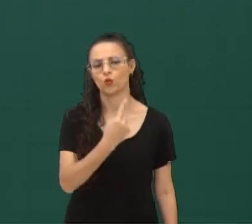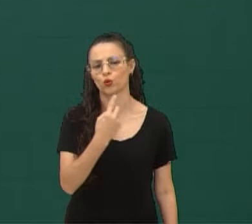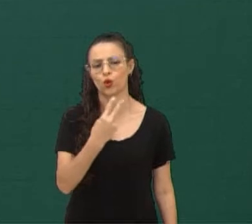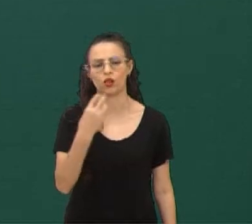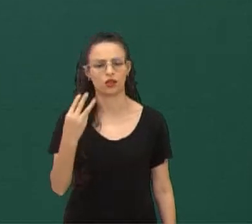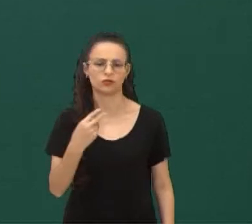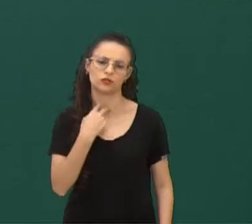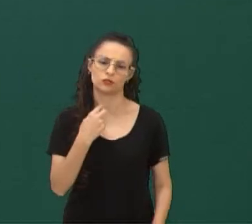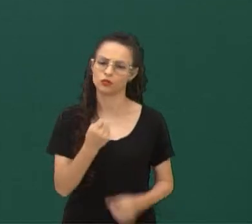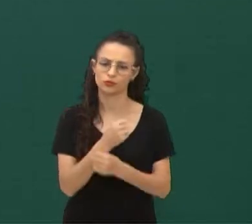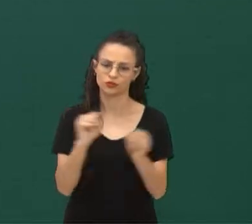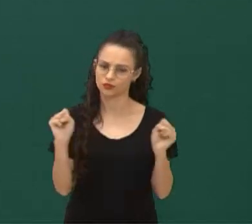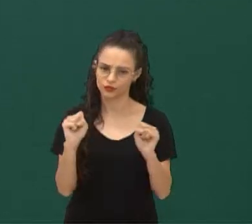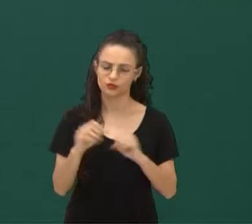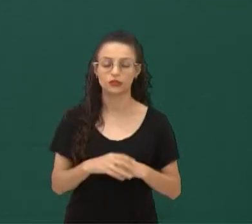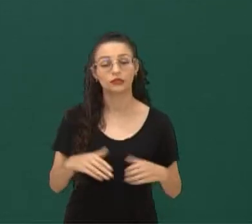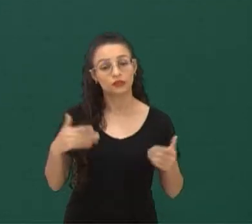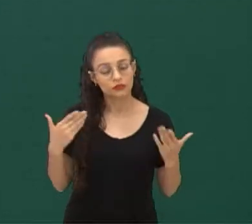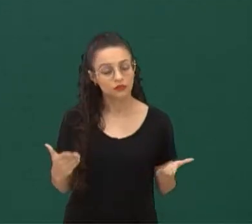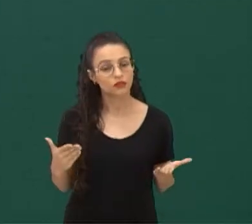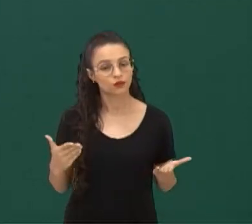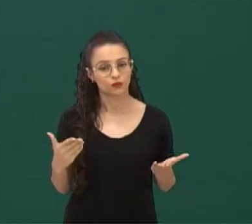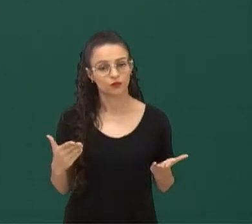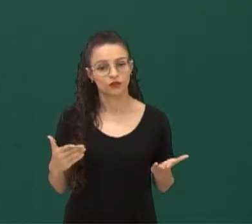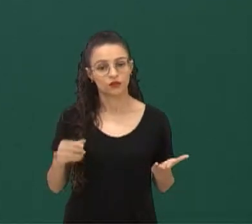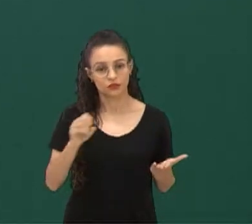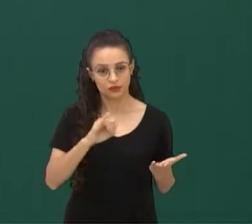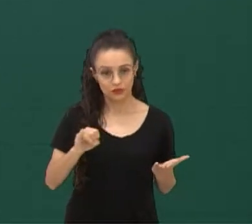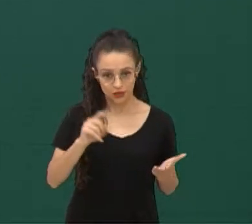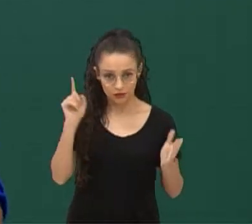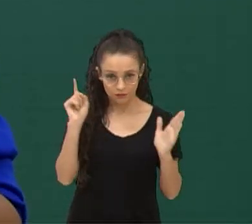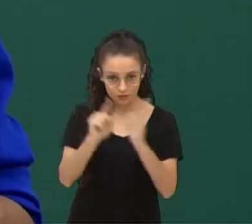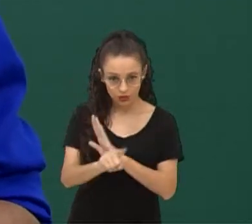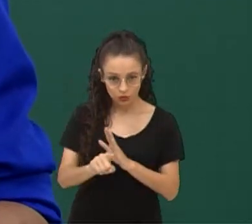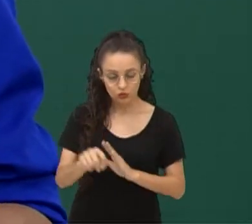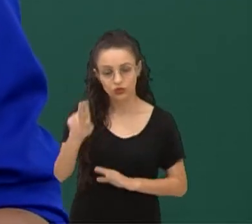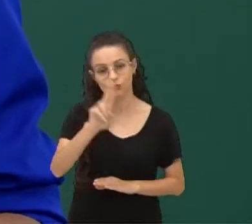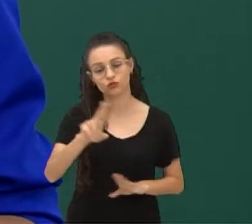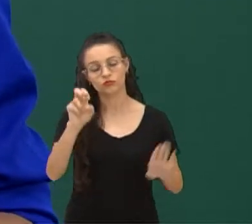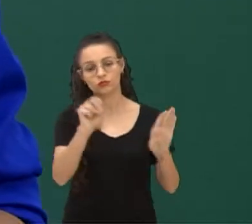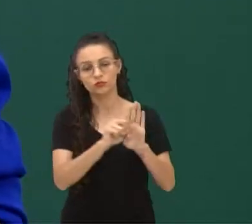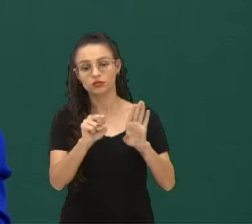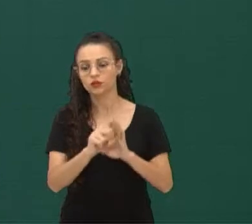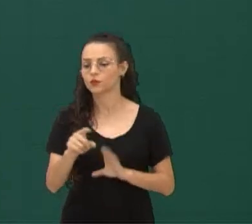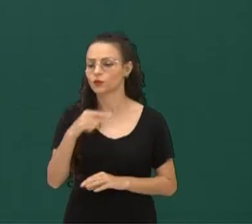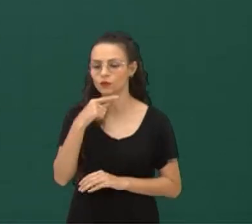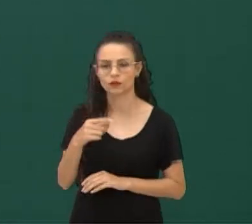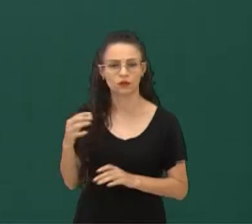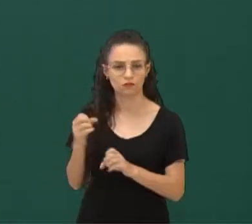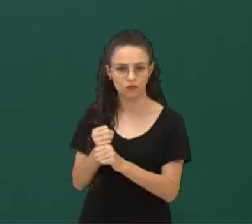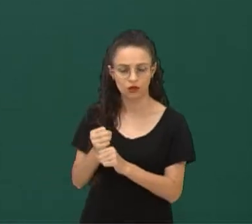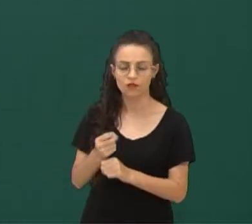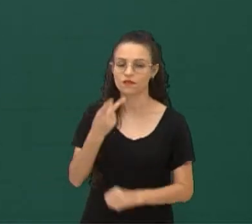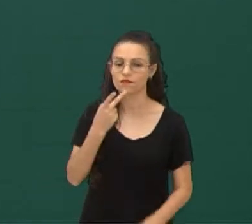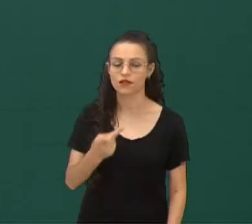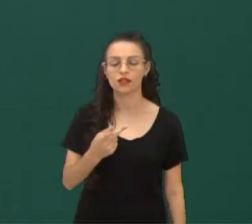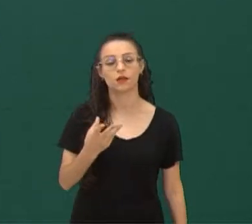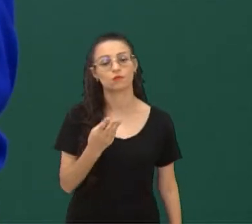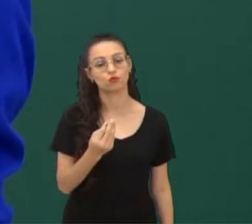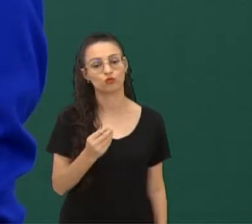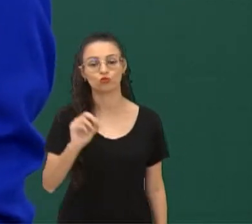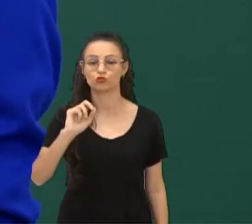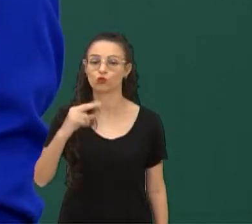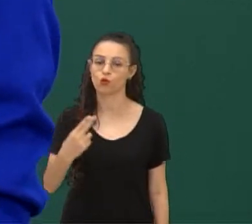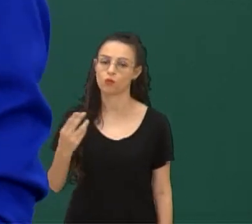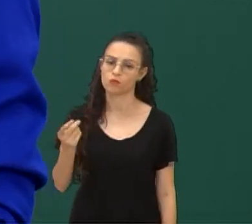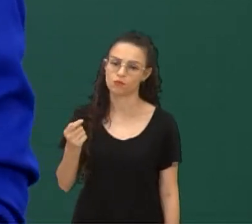with é impossível então gente se foi uma pergunta com substantivo incontável ou você diz muito ou